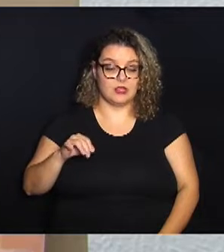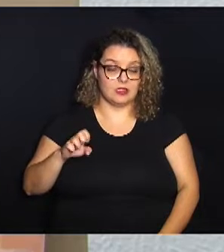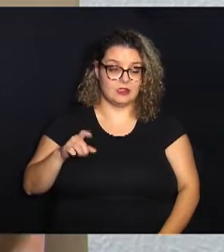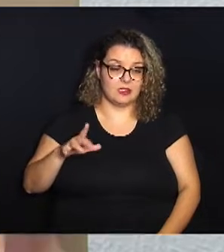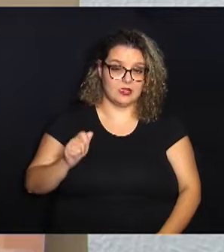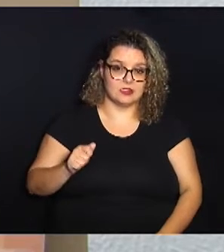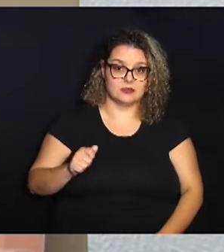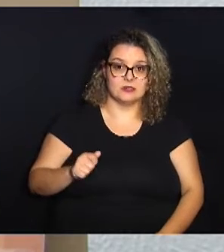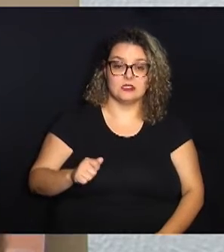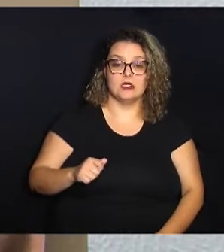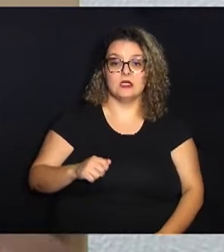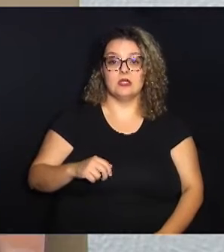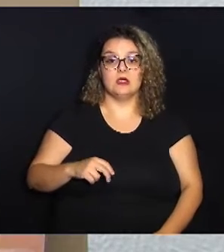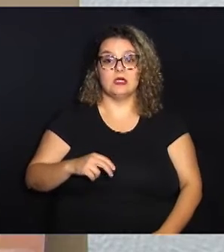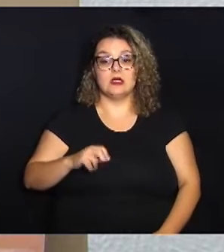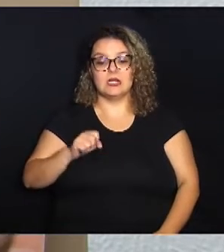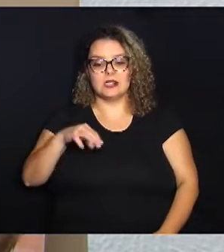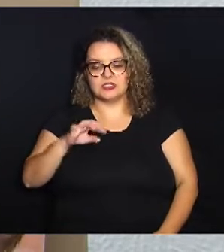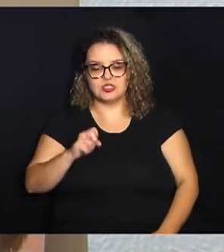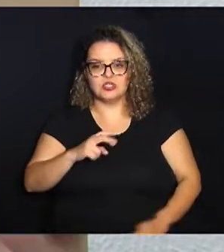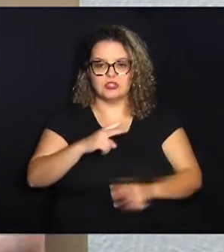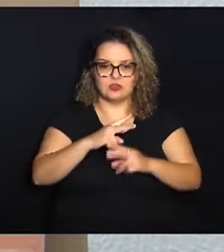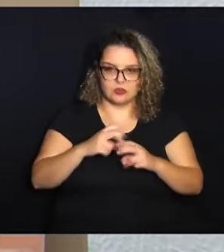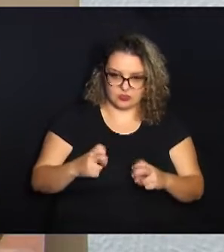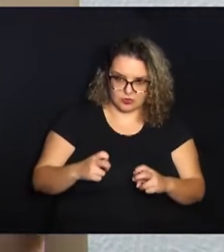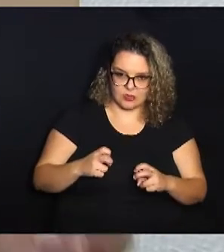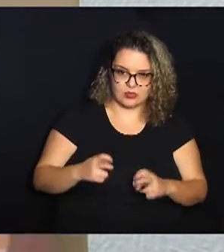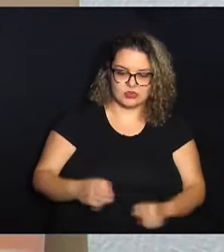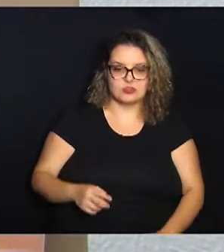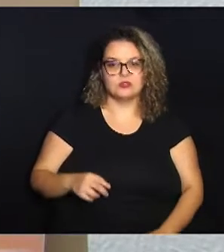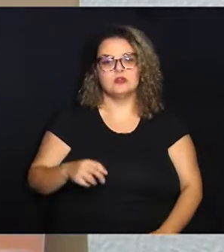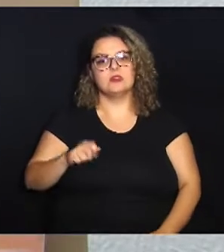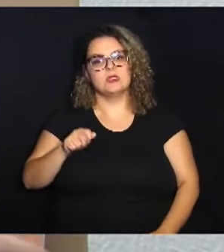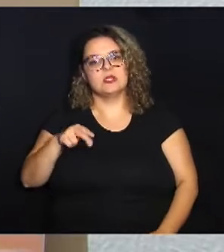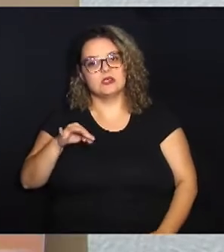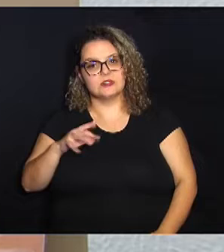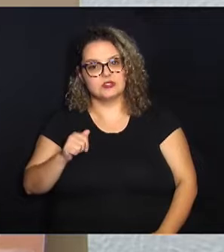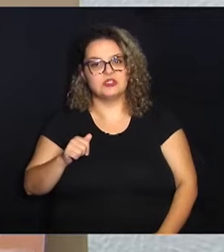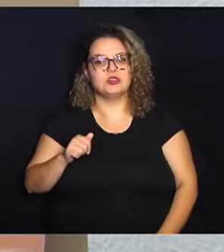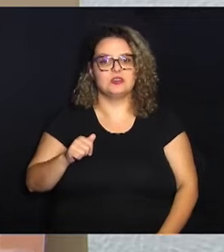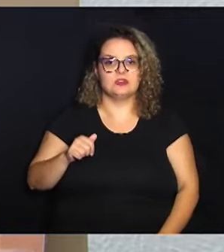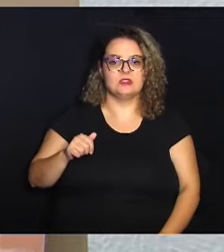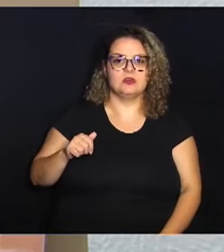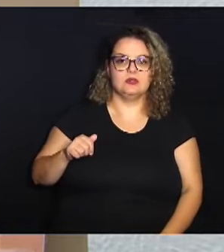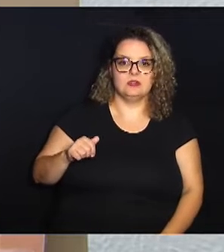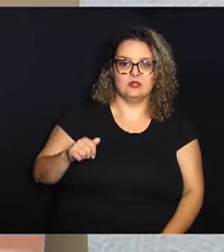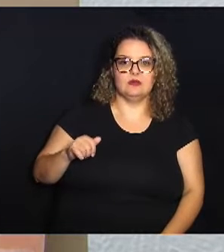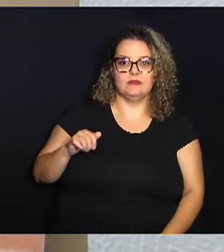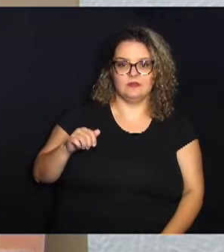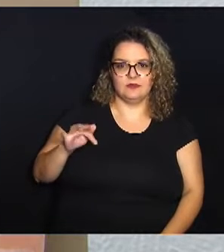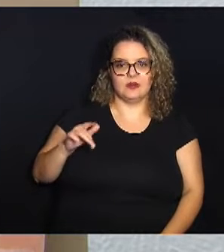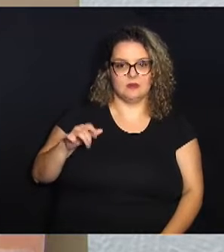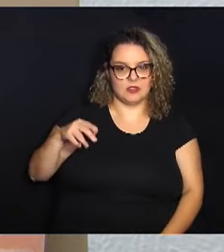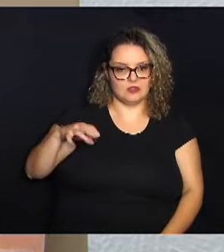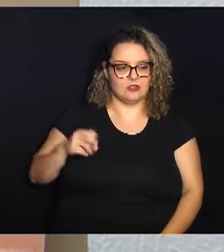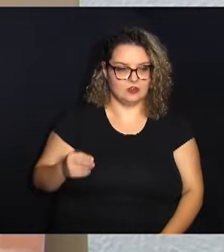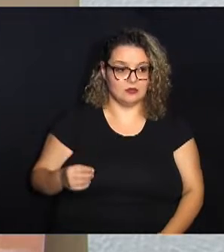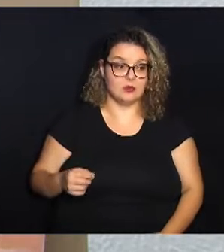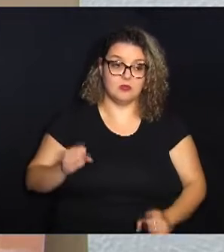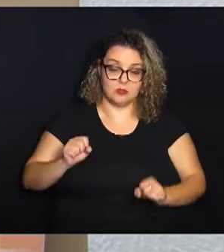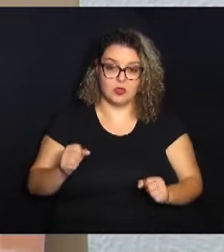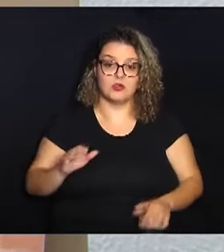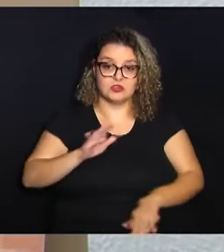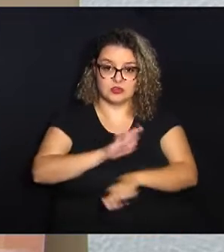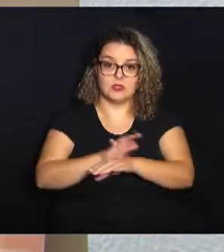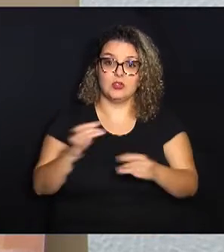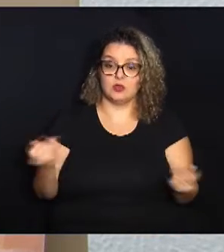que cooperam com o estabelecimento da regularidade do metabolismo e chegando até ter perda de peso, ou seja,